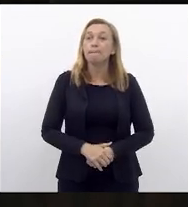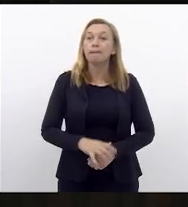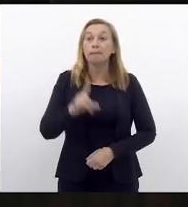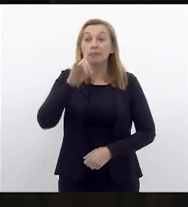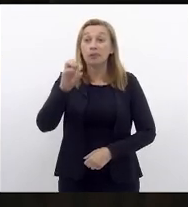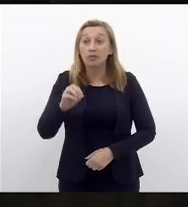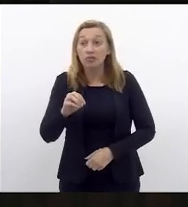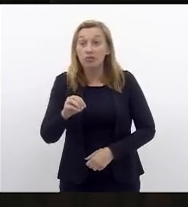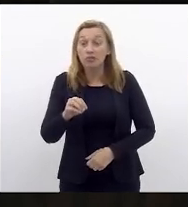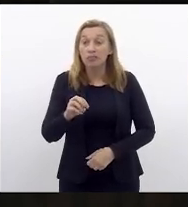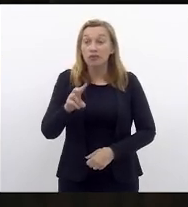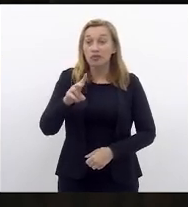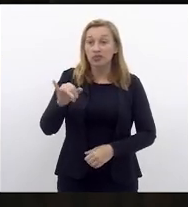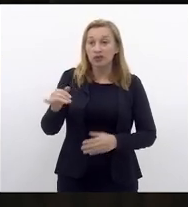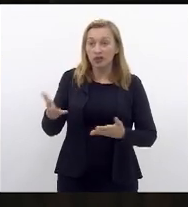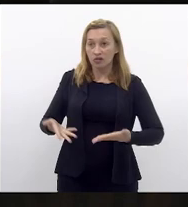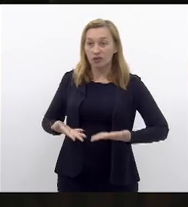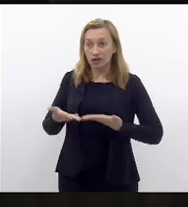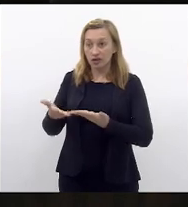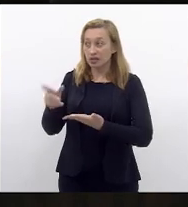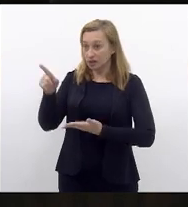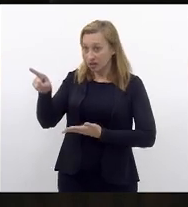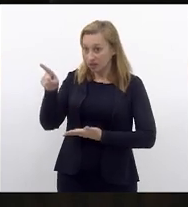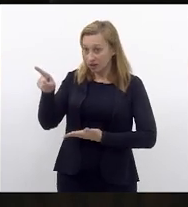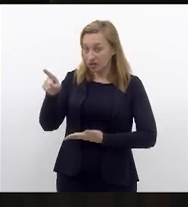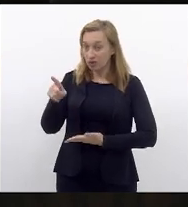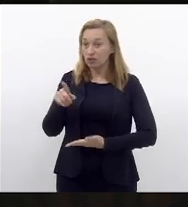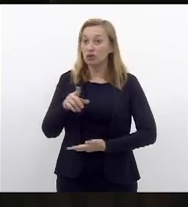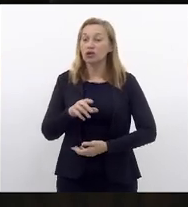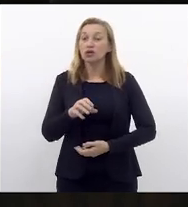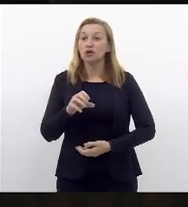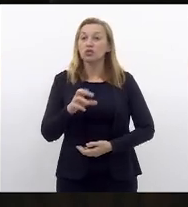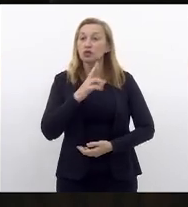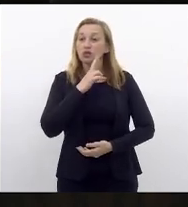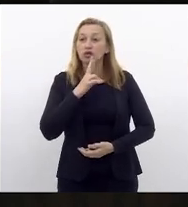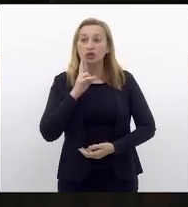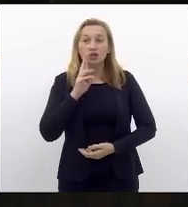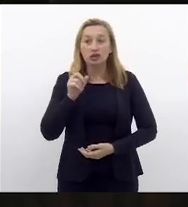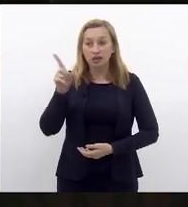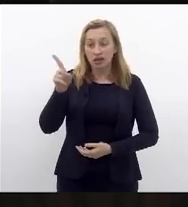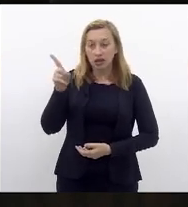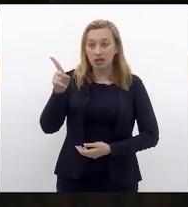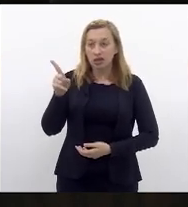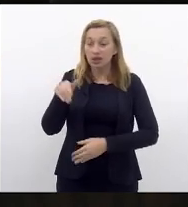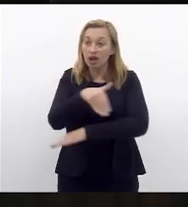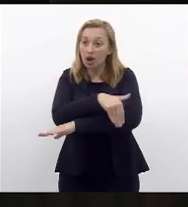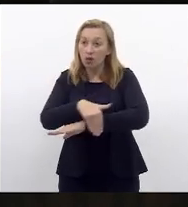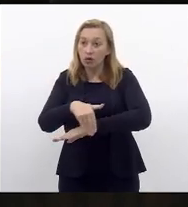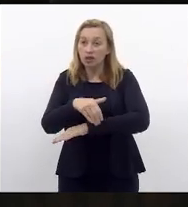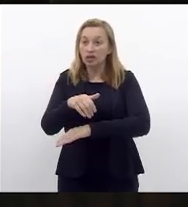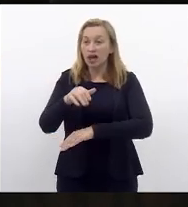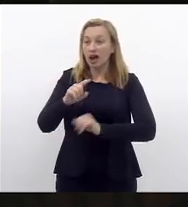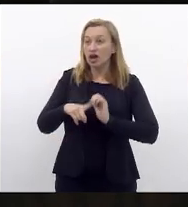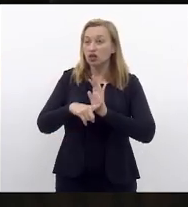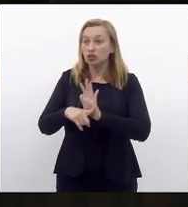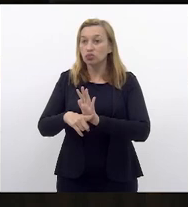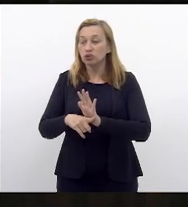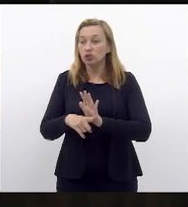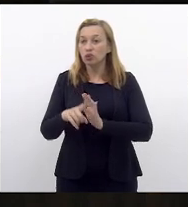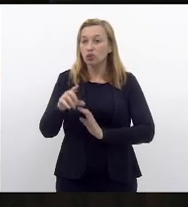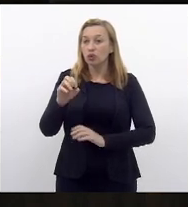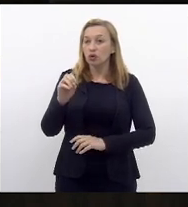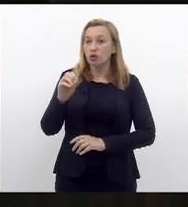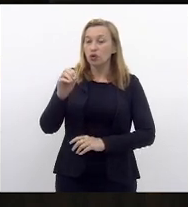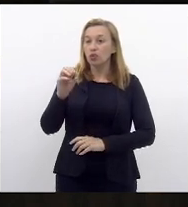Dionísio Lins vai estar oferecendo aqui no Soft Grill, aqui ao lado, na Rua da Ajuda, um coquetel que